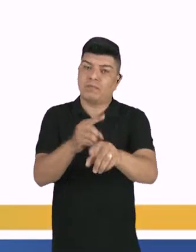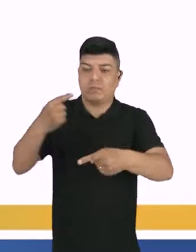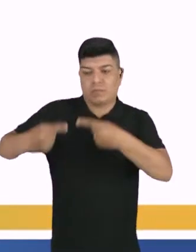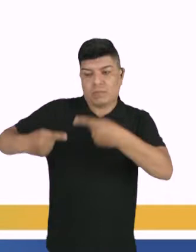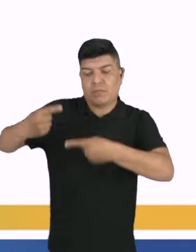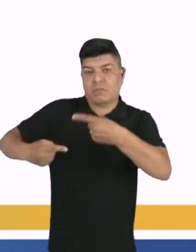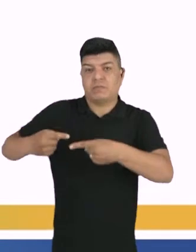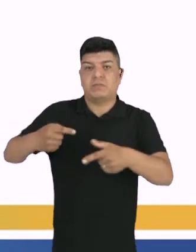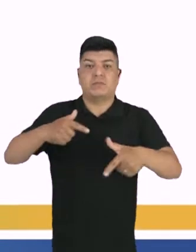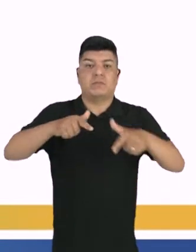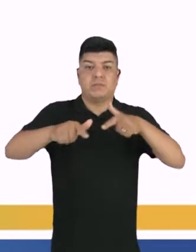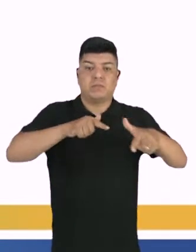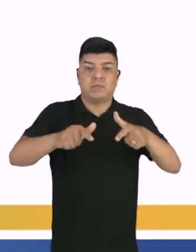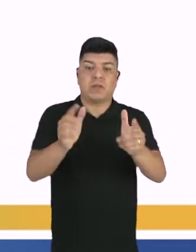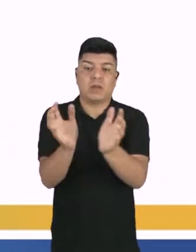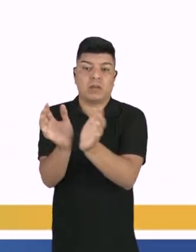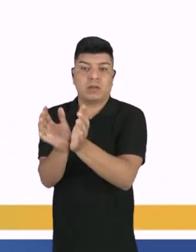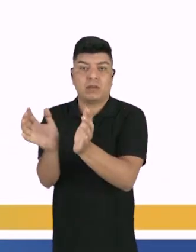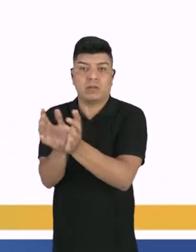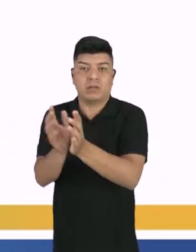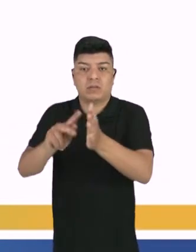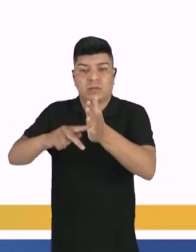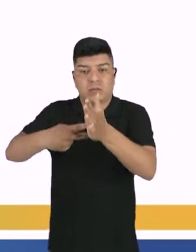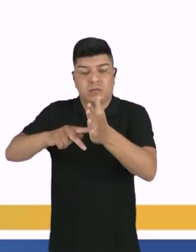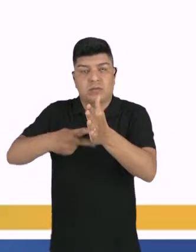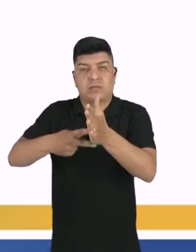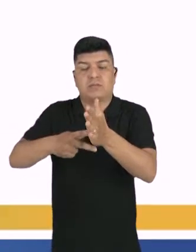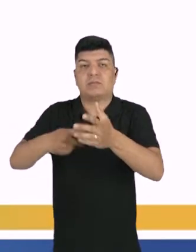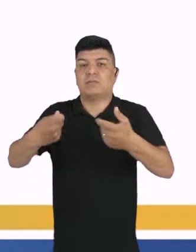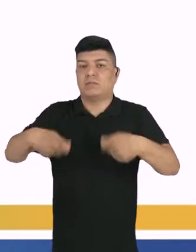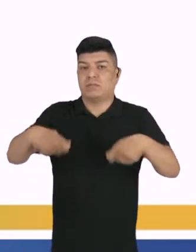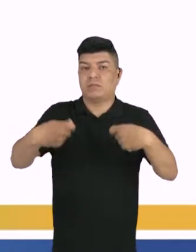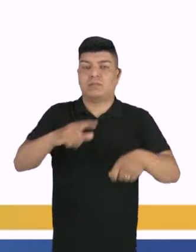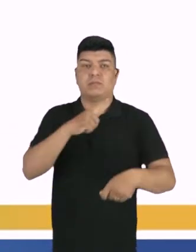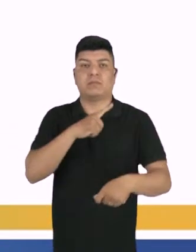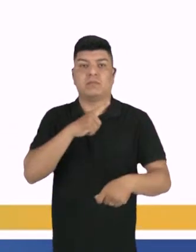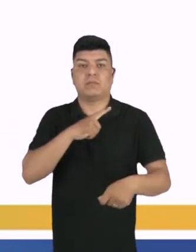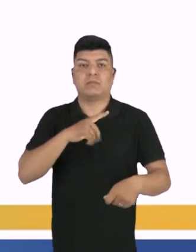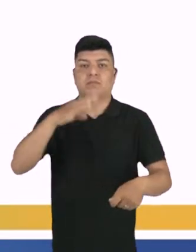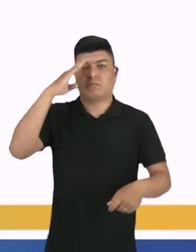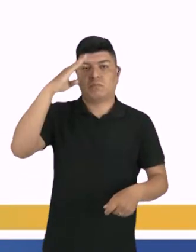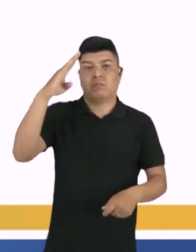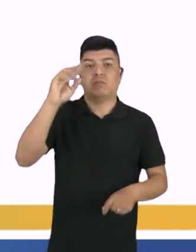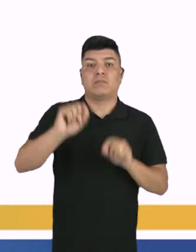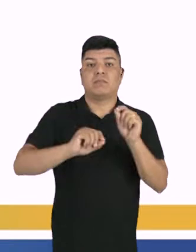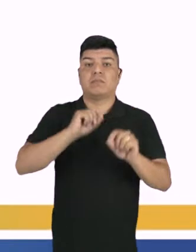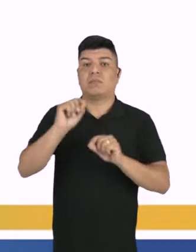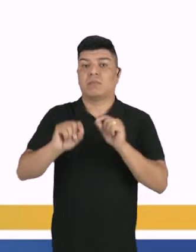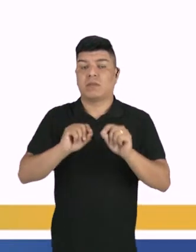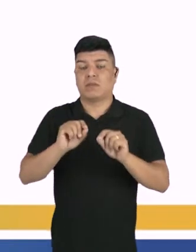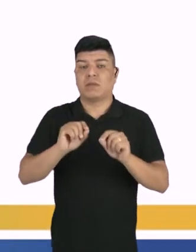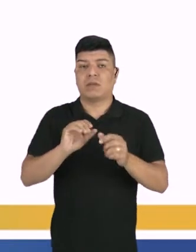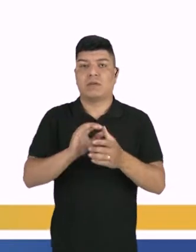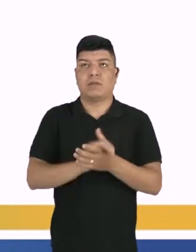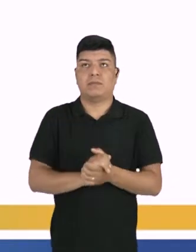os trabalhadores agrupados em sindicatos devem ter um papel ativo na